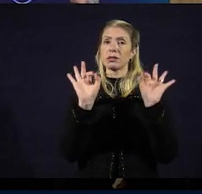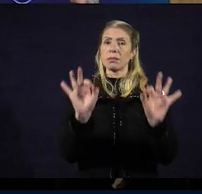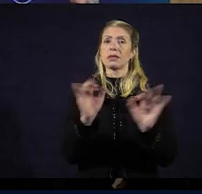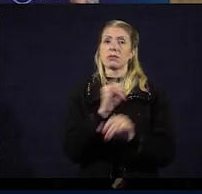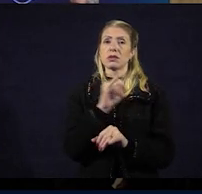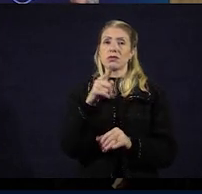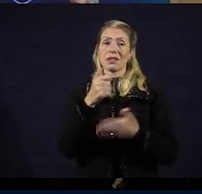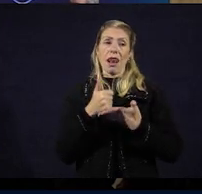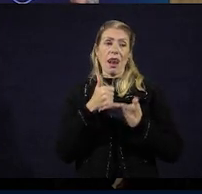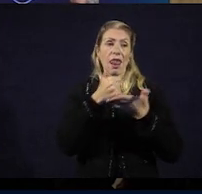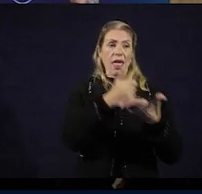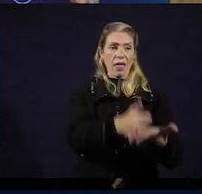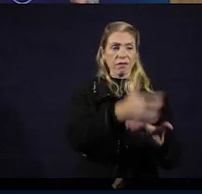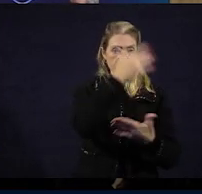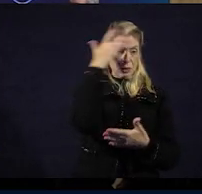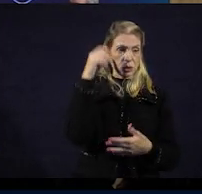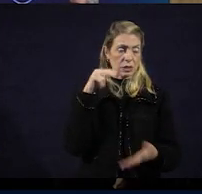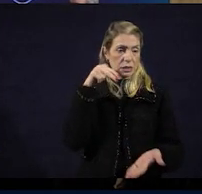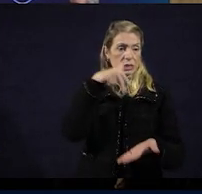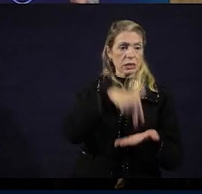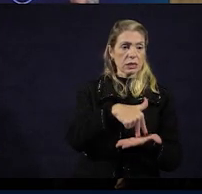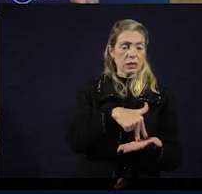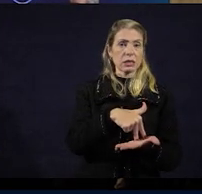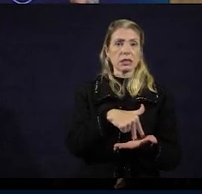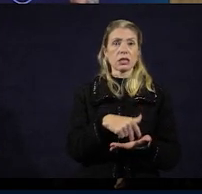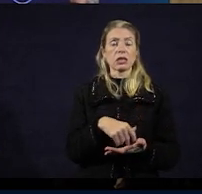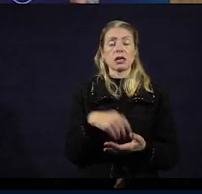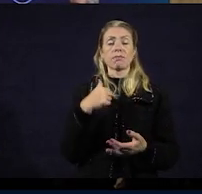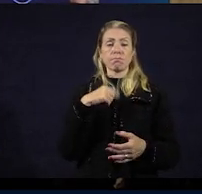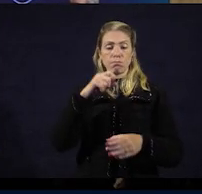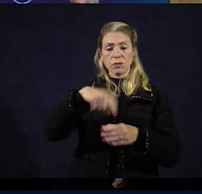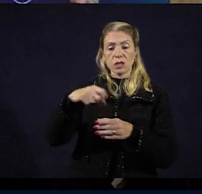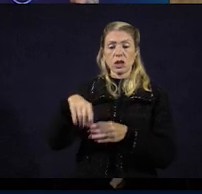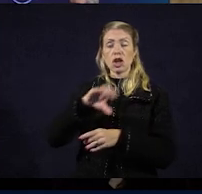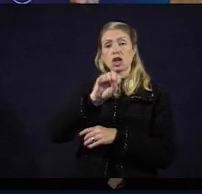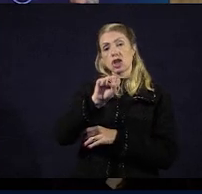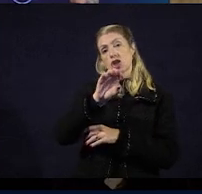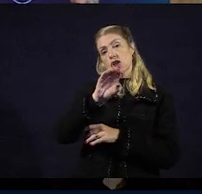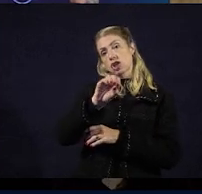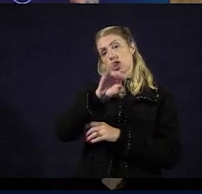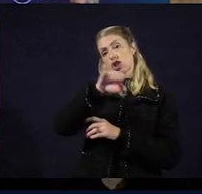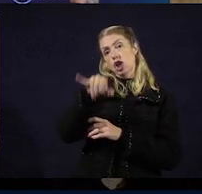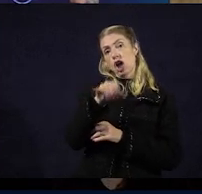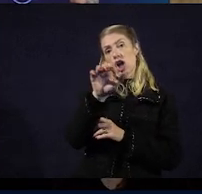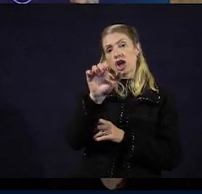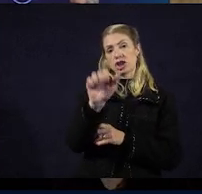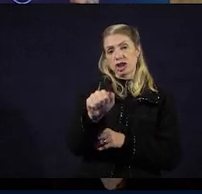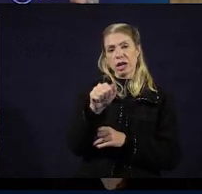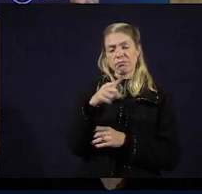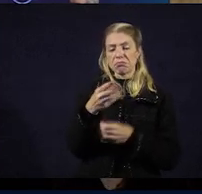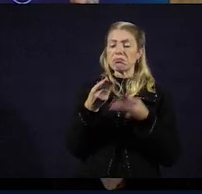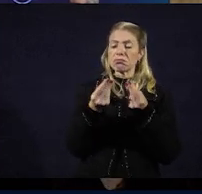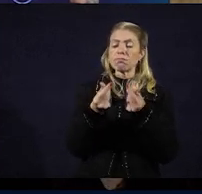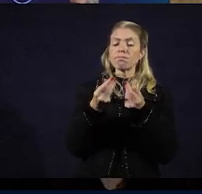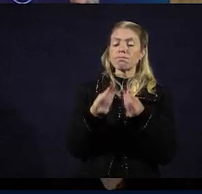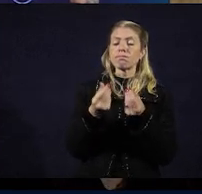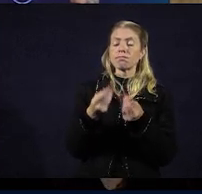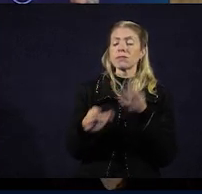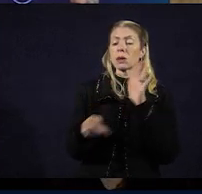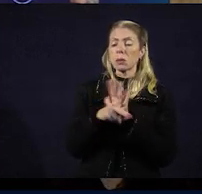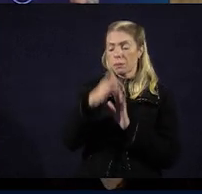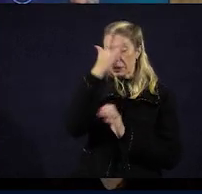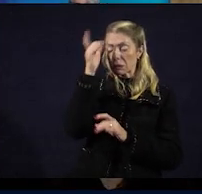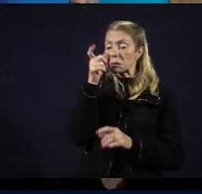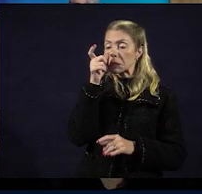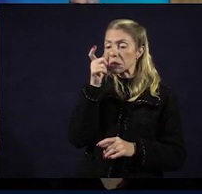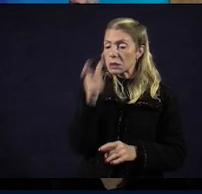leva o pessoal na lavoura o nosso caso que é soja você faz o pessoal pegar na soja e na lavoura os próprios investidores